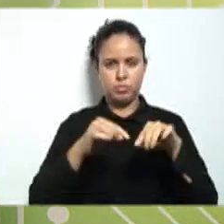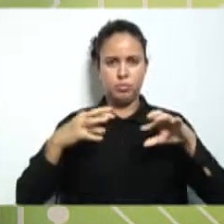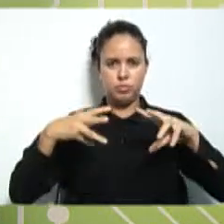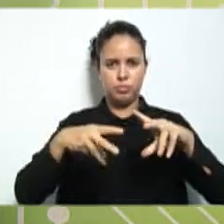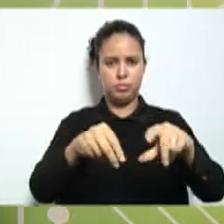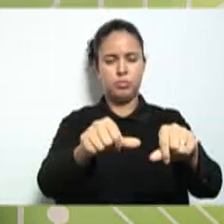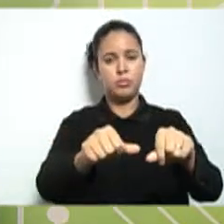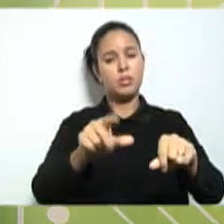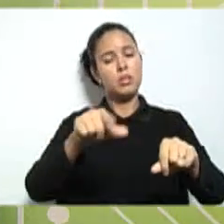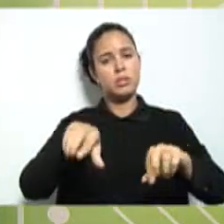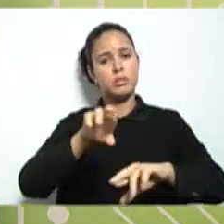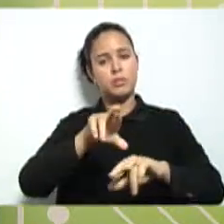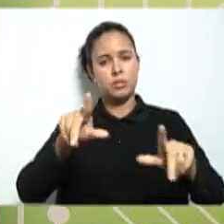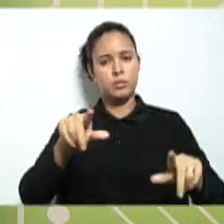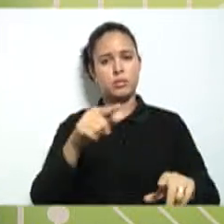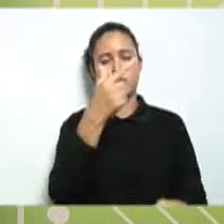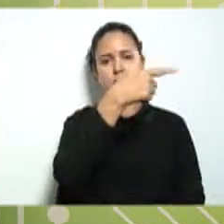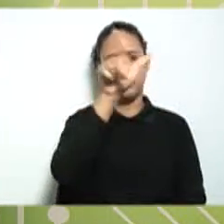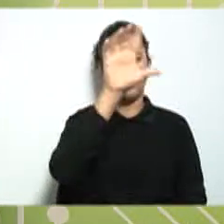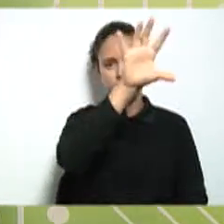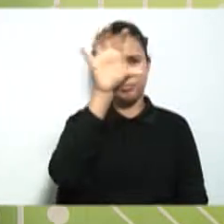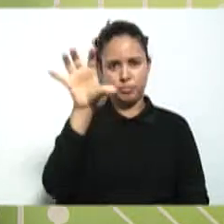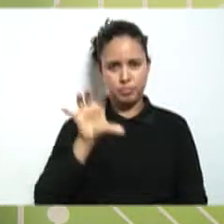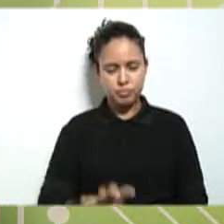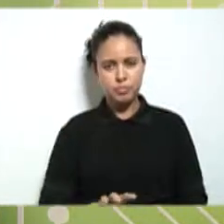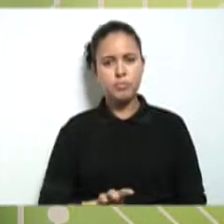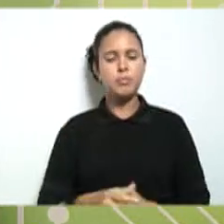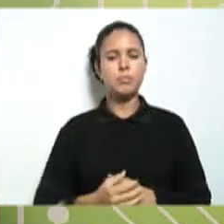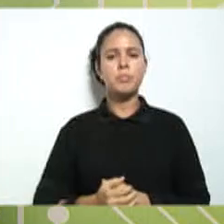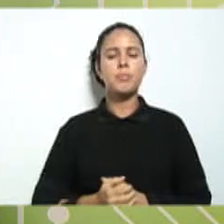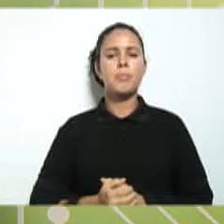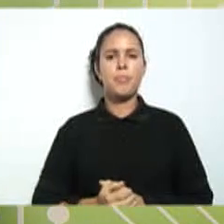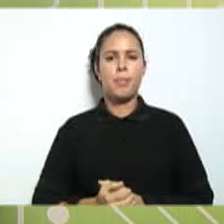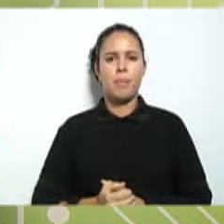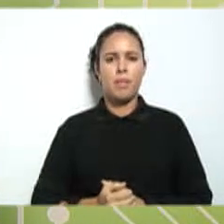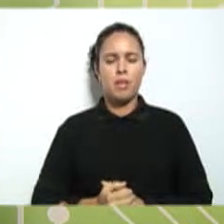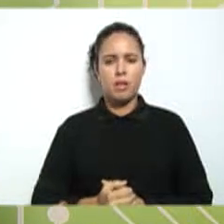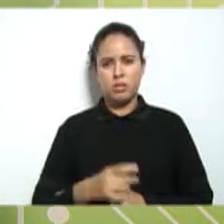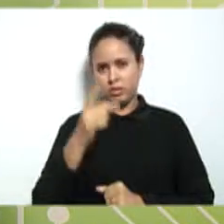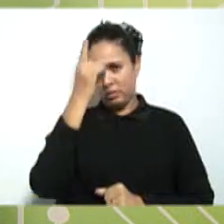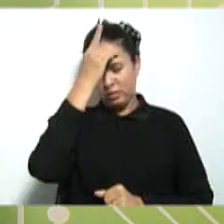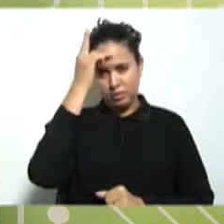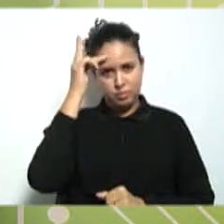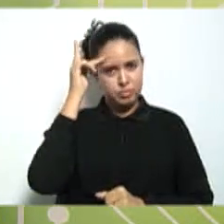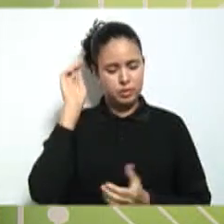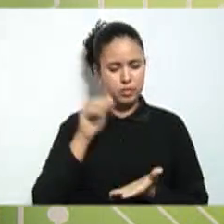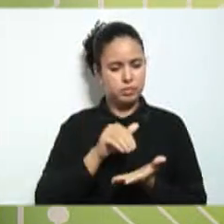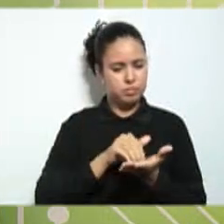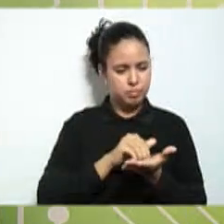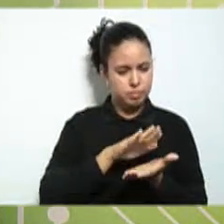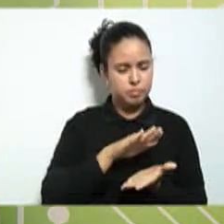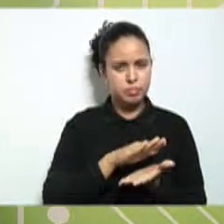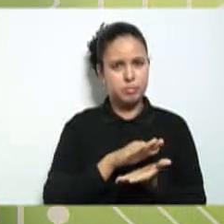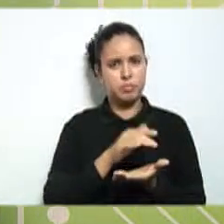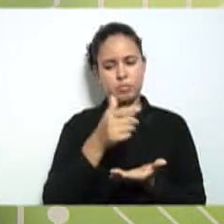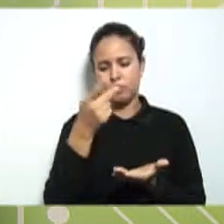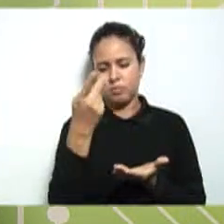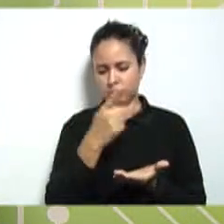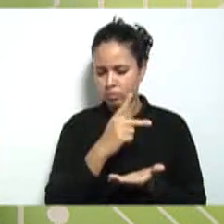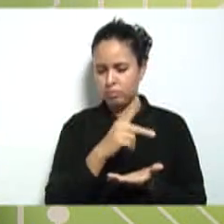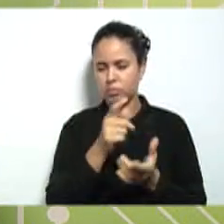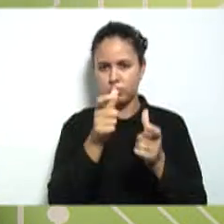diferente da motivação de outras regiões, principalmente quando as pessoas vieram porque elas foram um pouco expulsas da sua terra natal.